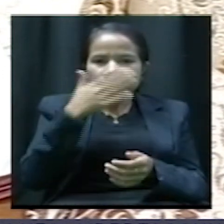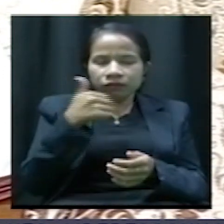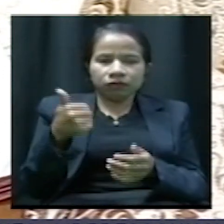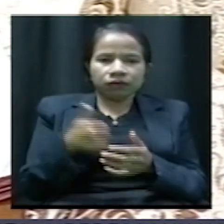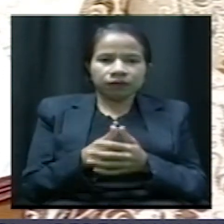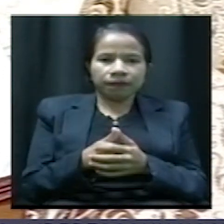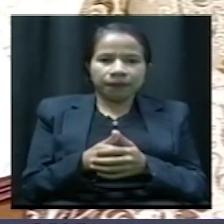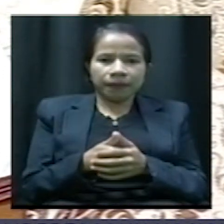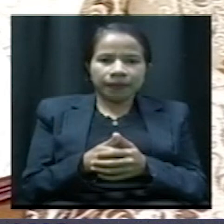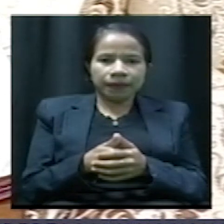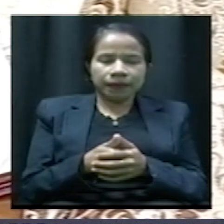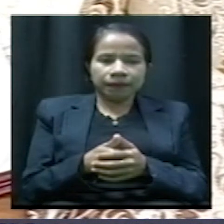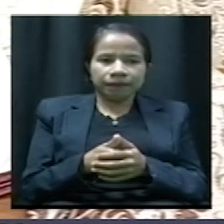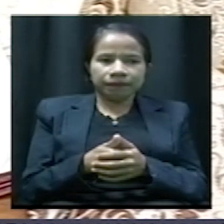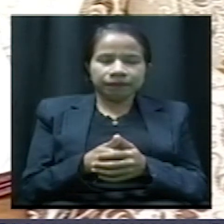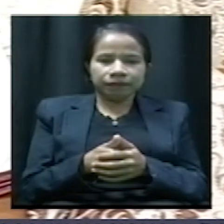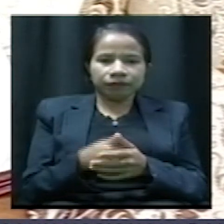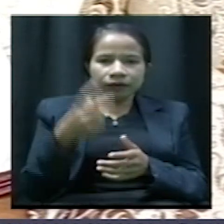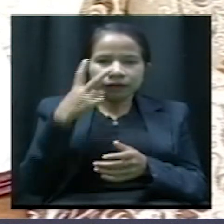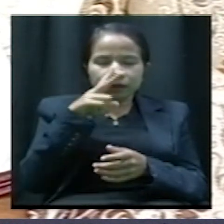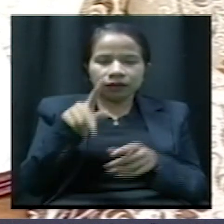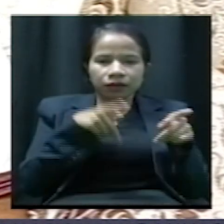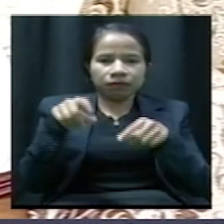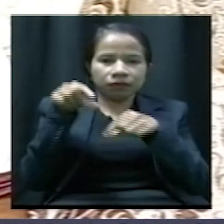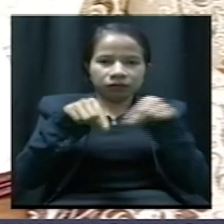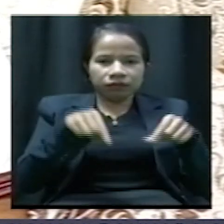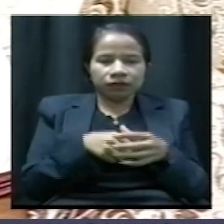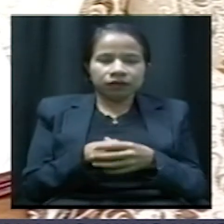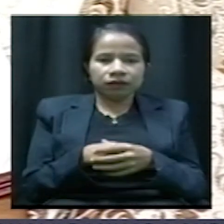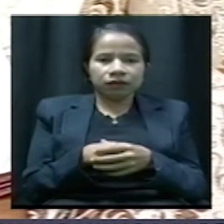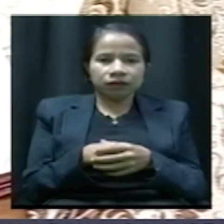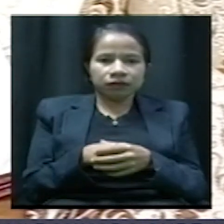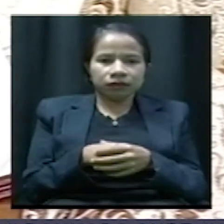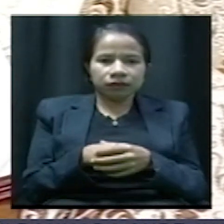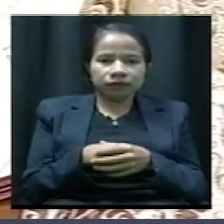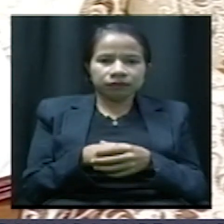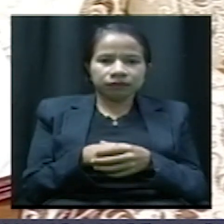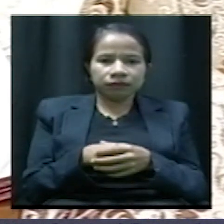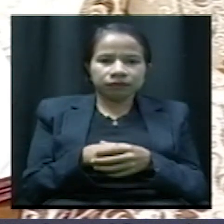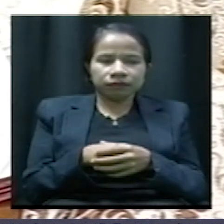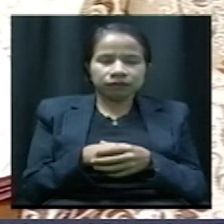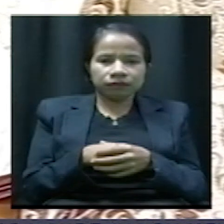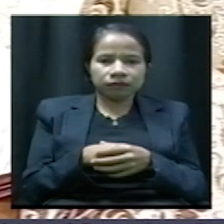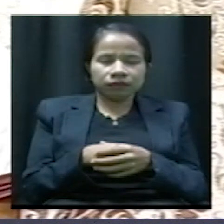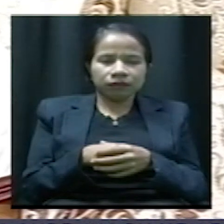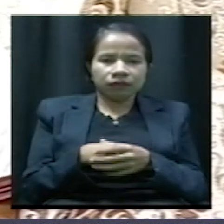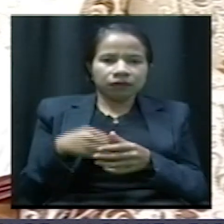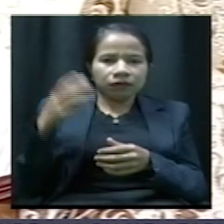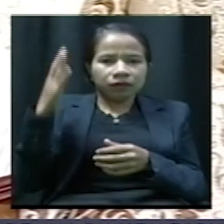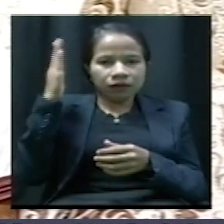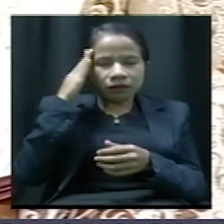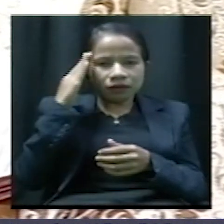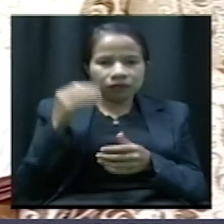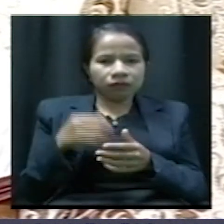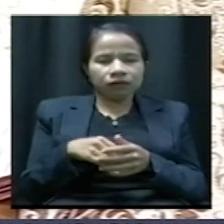fura tebes liu identifica ema ho deficiencia ni a necesidade xira e identificamos